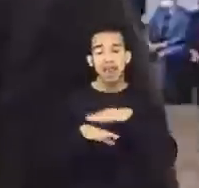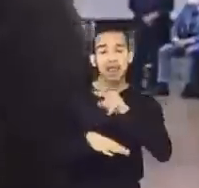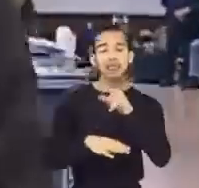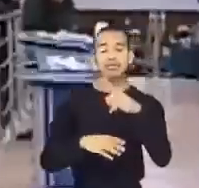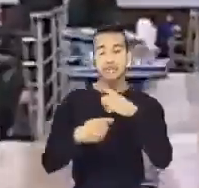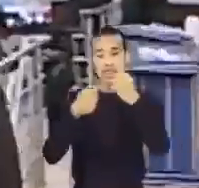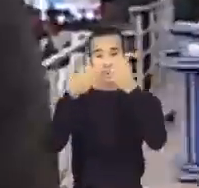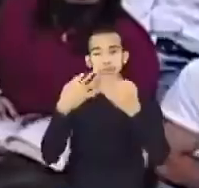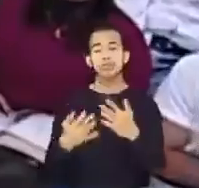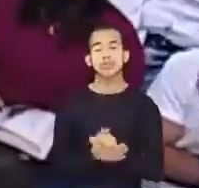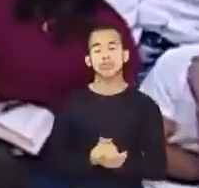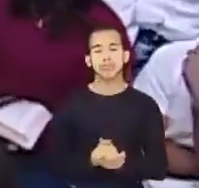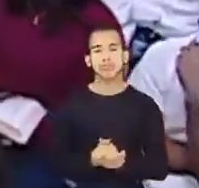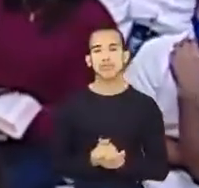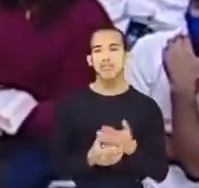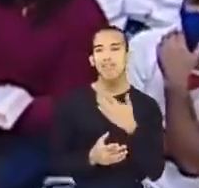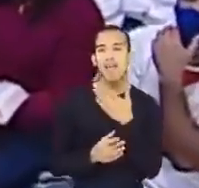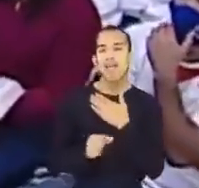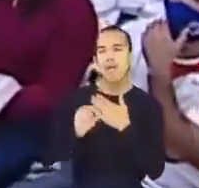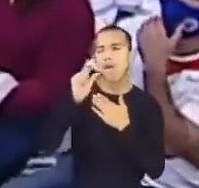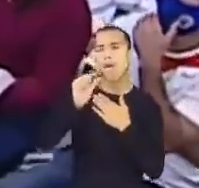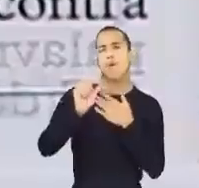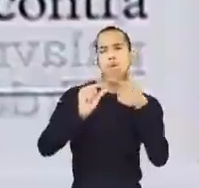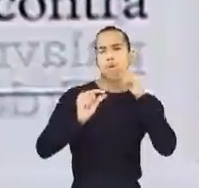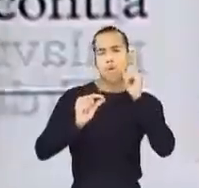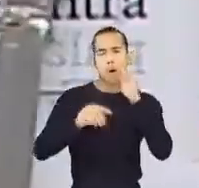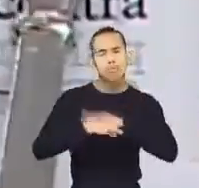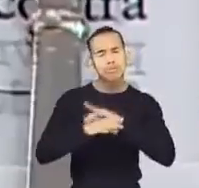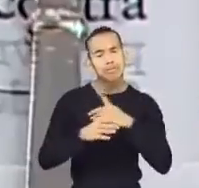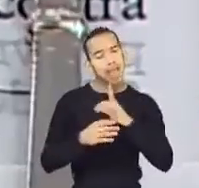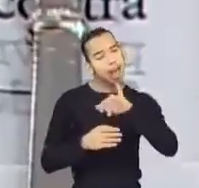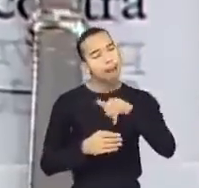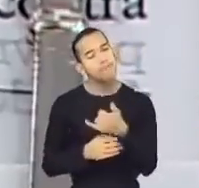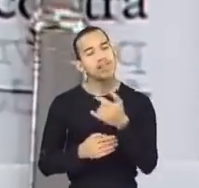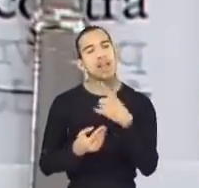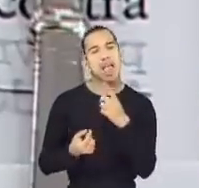Ele disse: eu fiquei como odre na fumaça, fiquei lá curtindo, esperando.